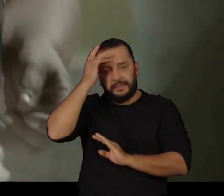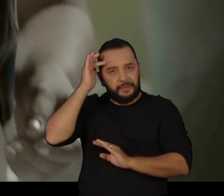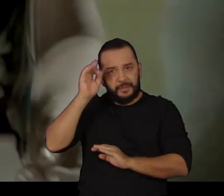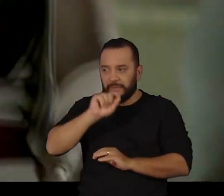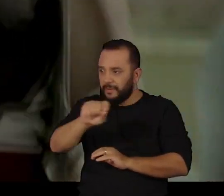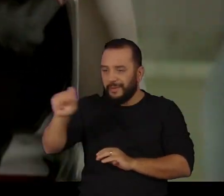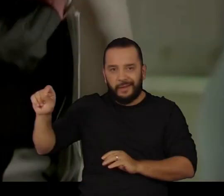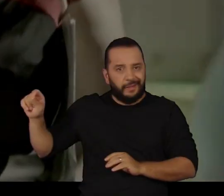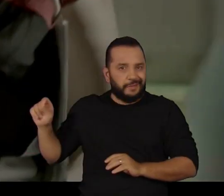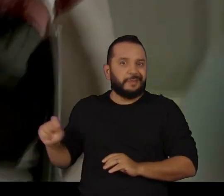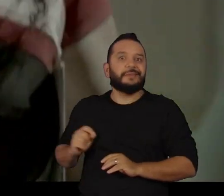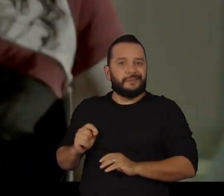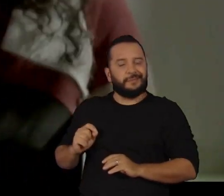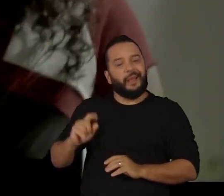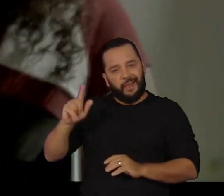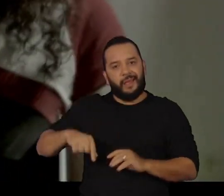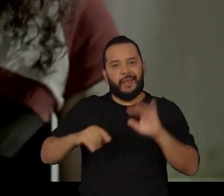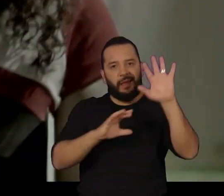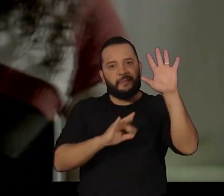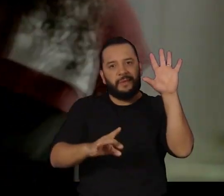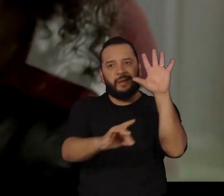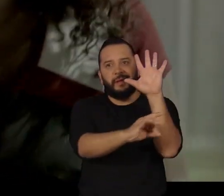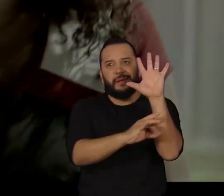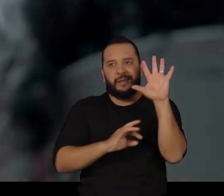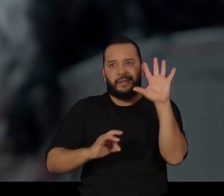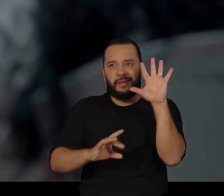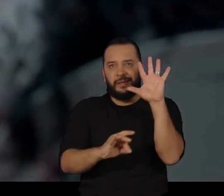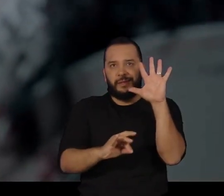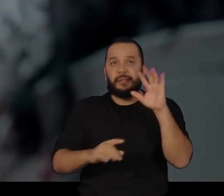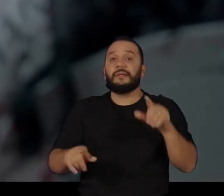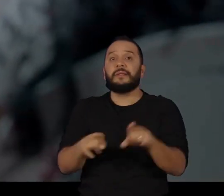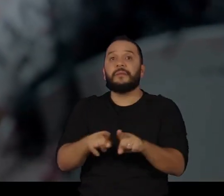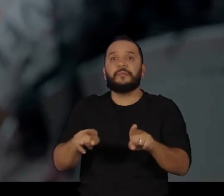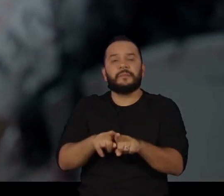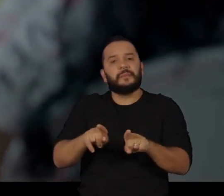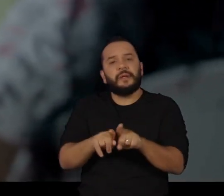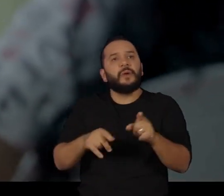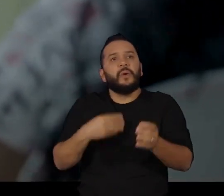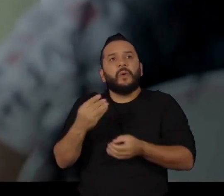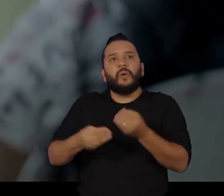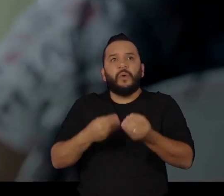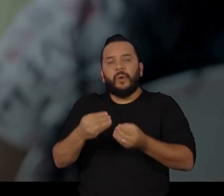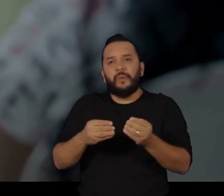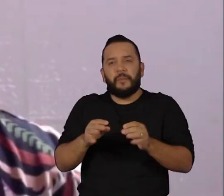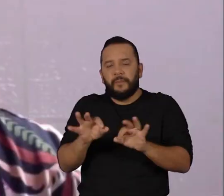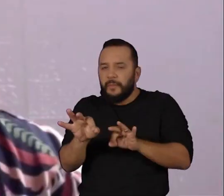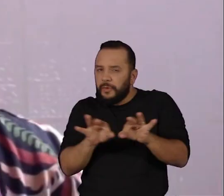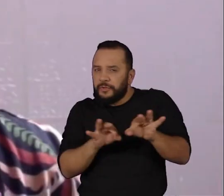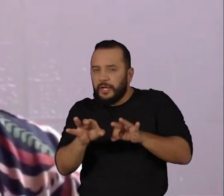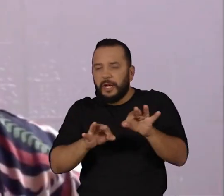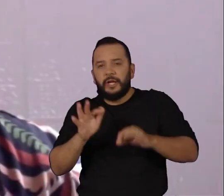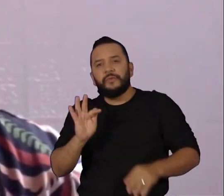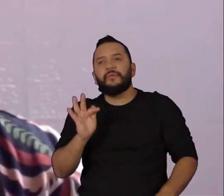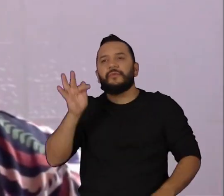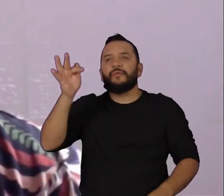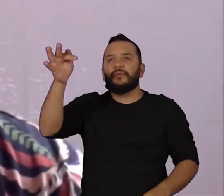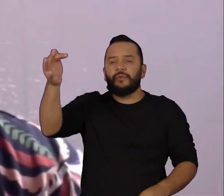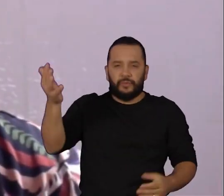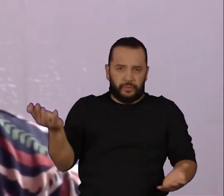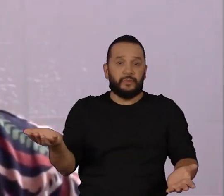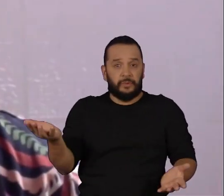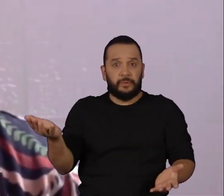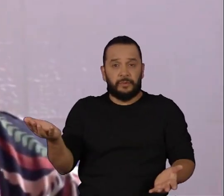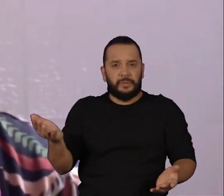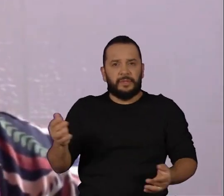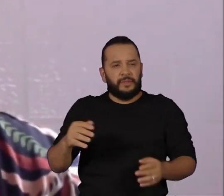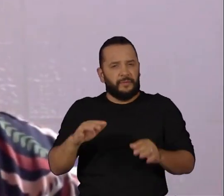determinar como aquelas pessoas observam seus planos de futuro, né? É fazer com que as pessoas olhem para esse lugar não